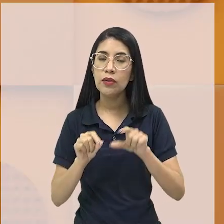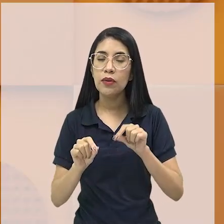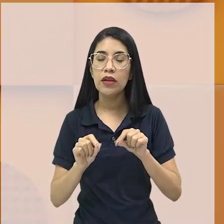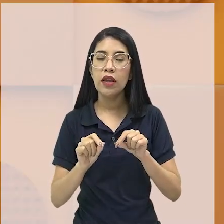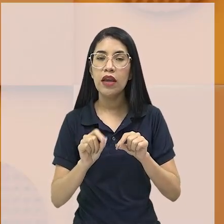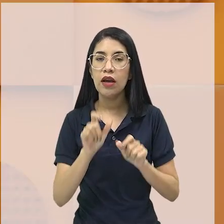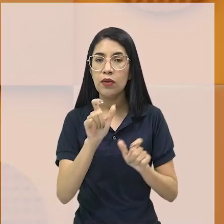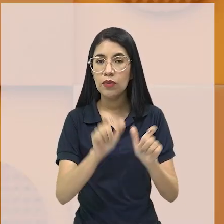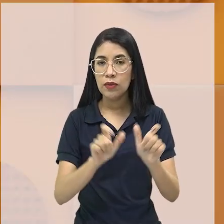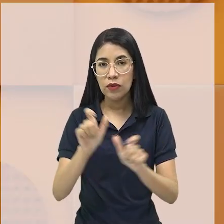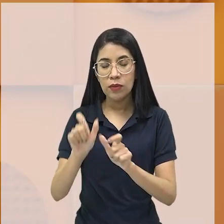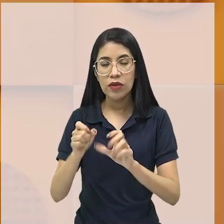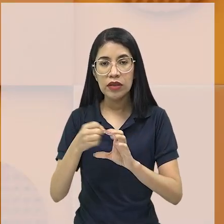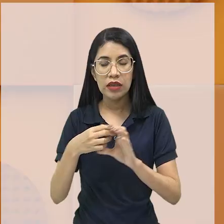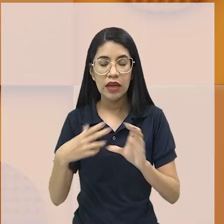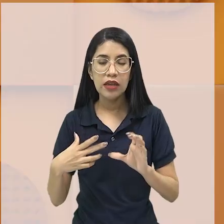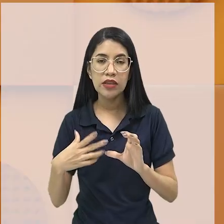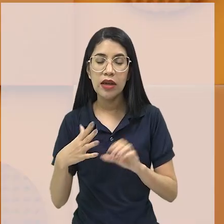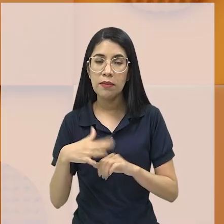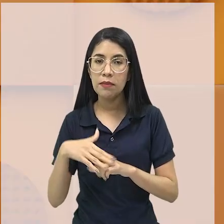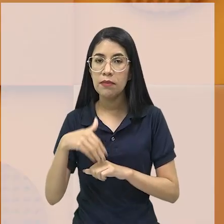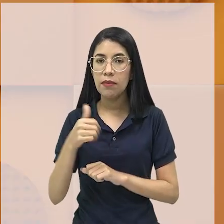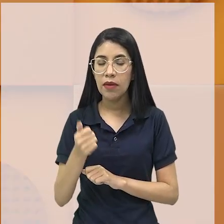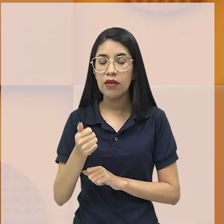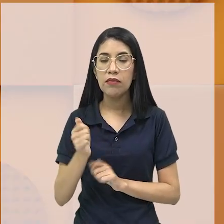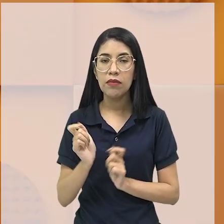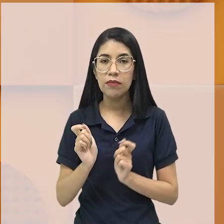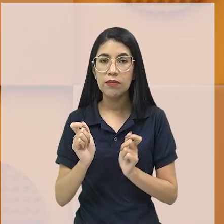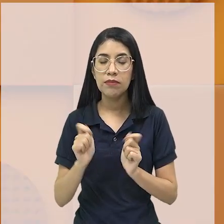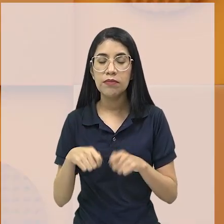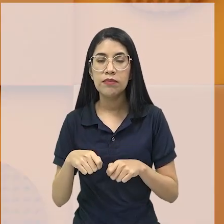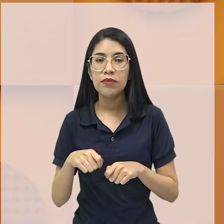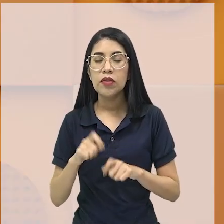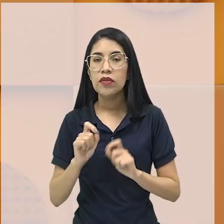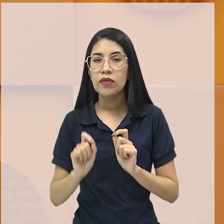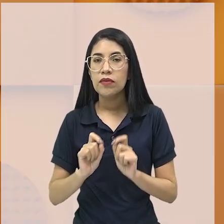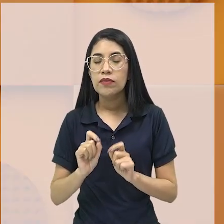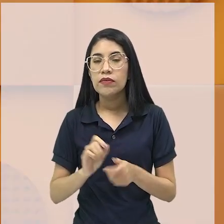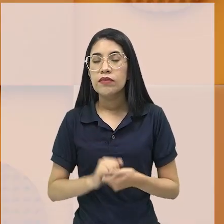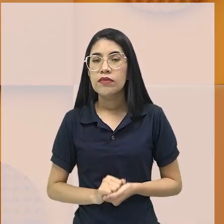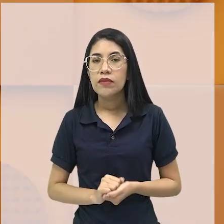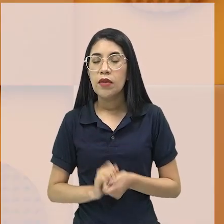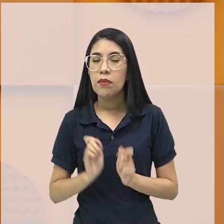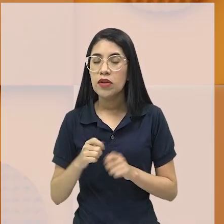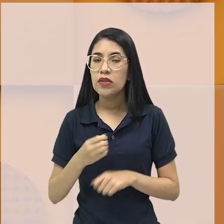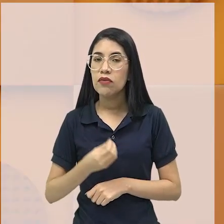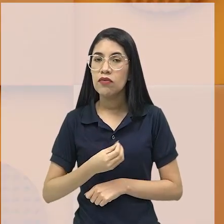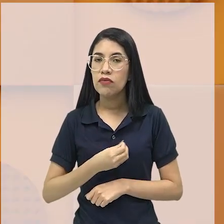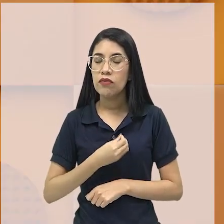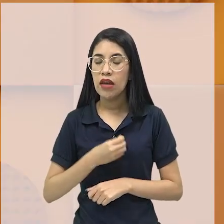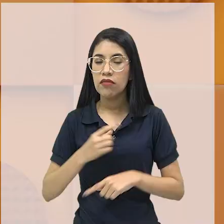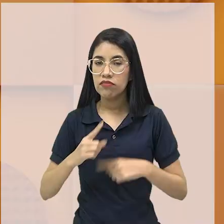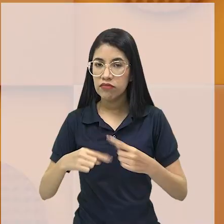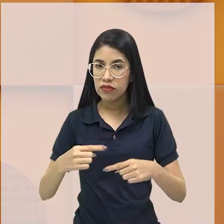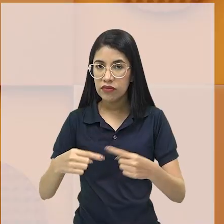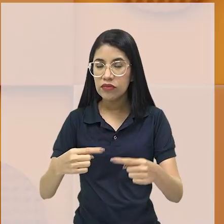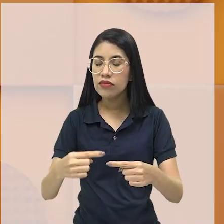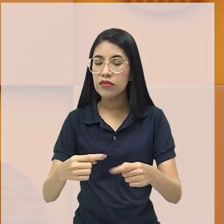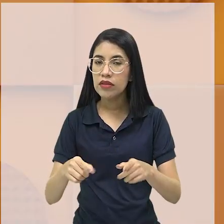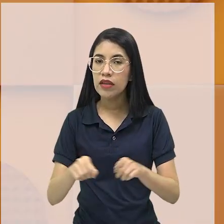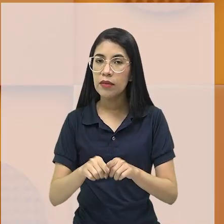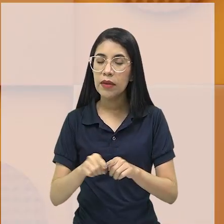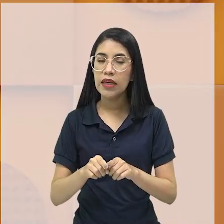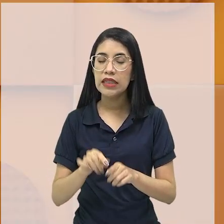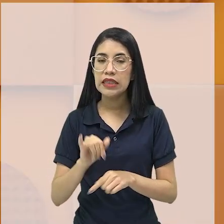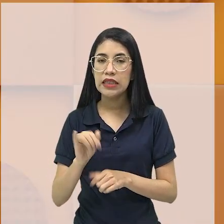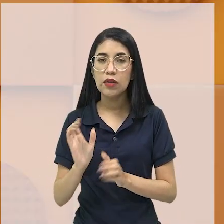humano tem características, né, melhores para que possa procriar, né? Enquanto aqueles